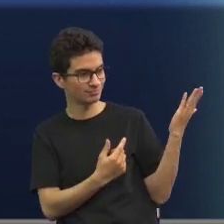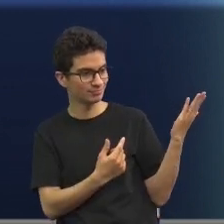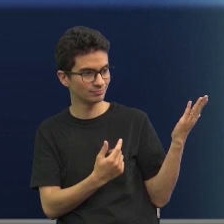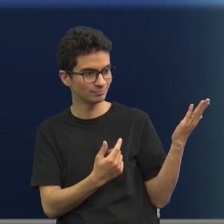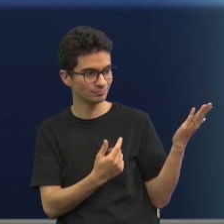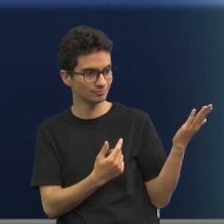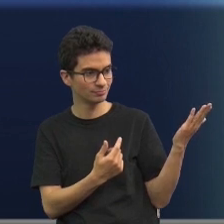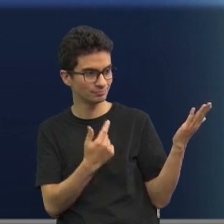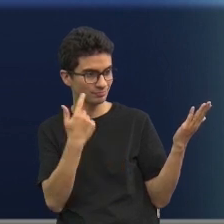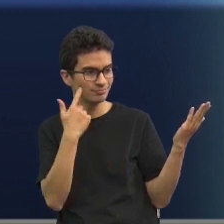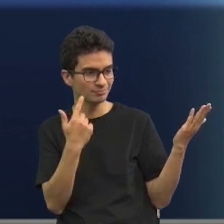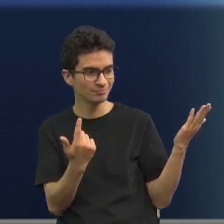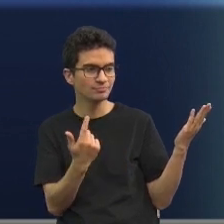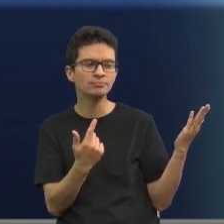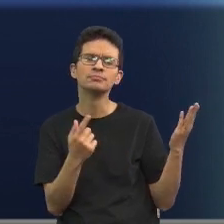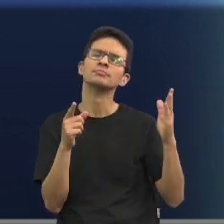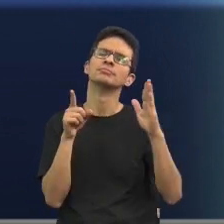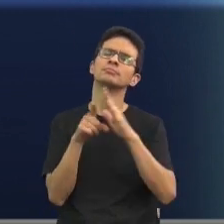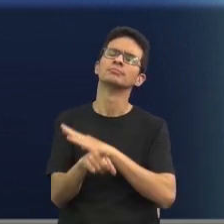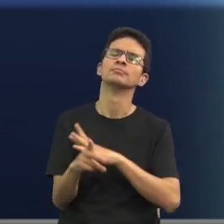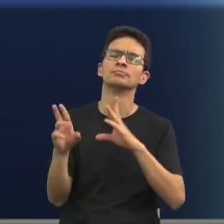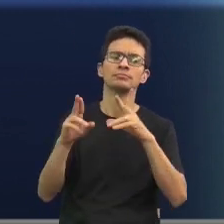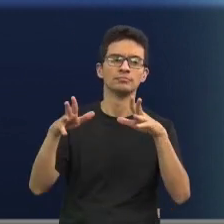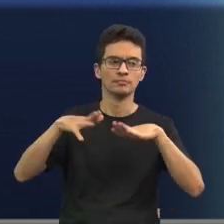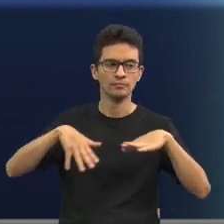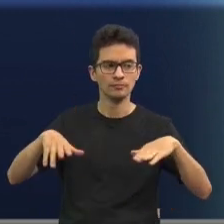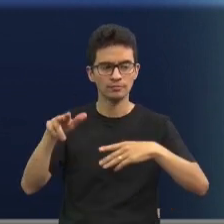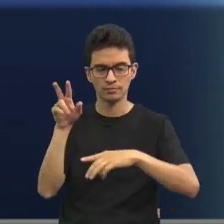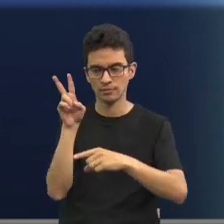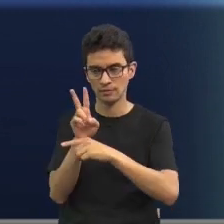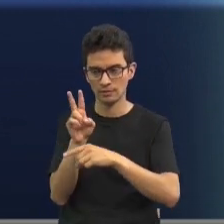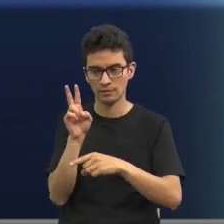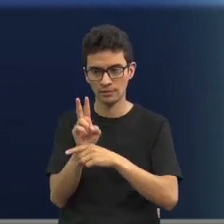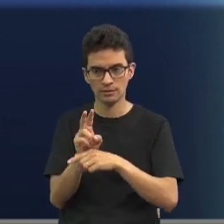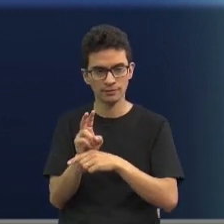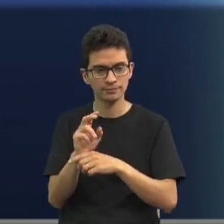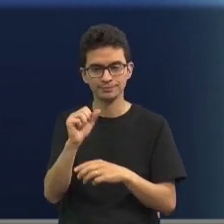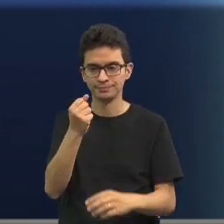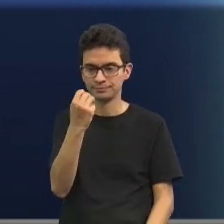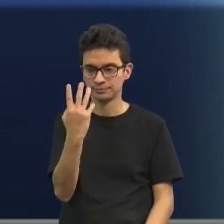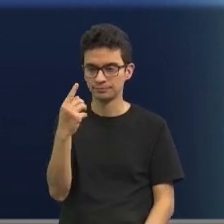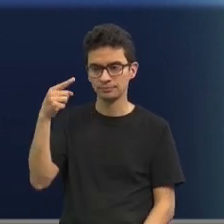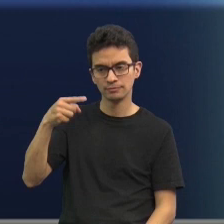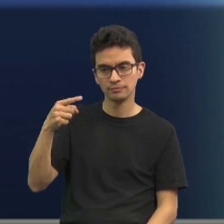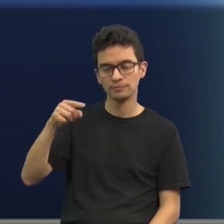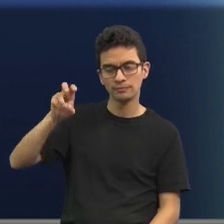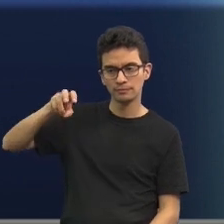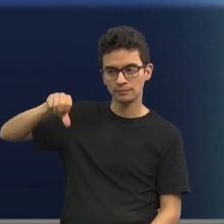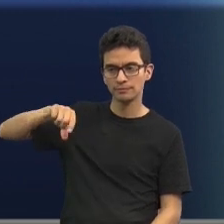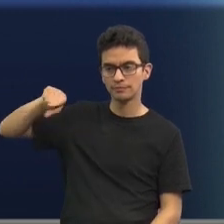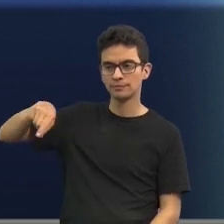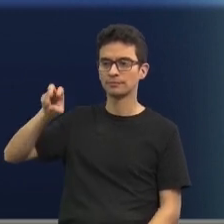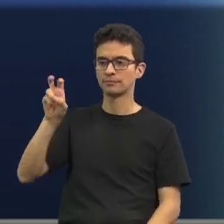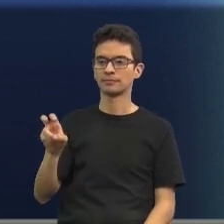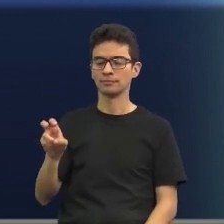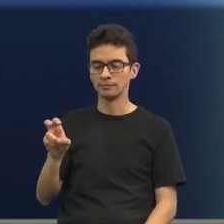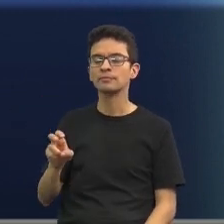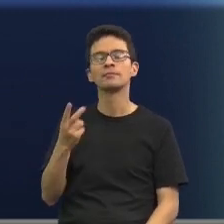gramas a diferença entre as expectativas 84 - 59,5